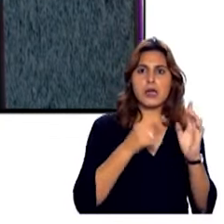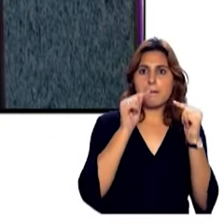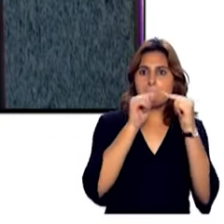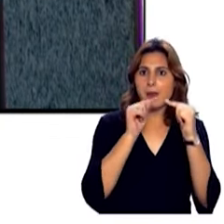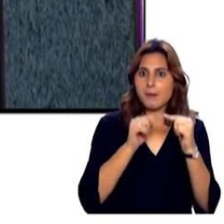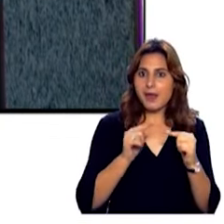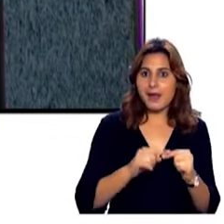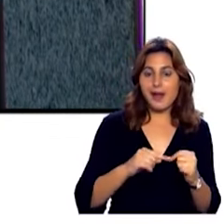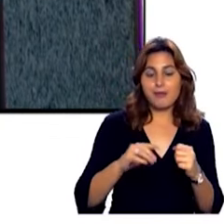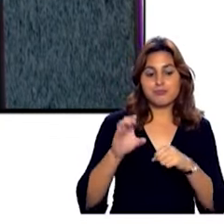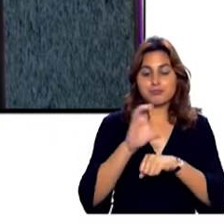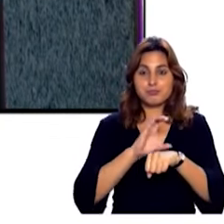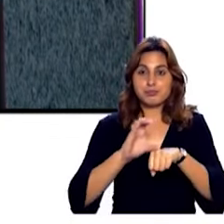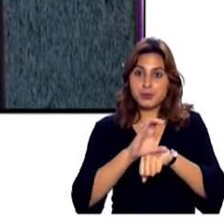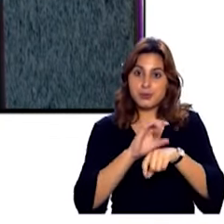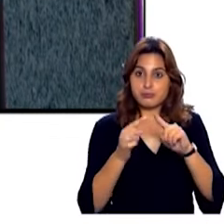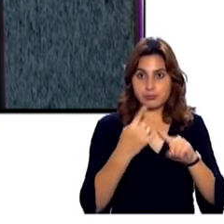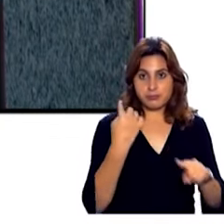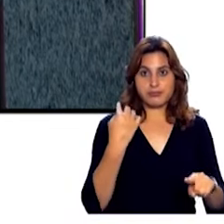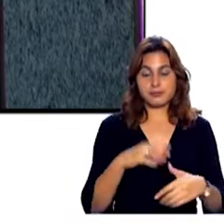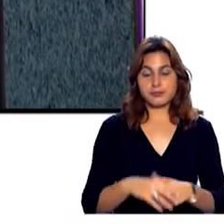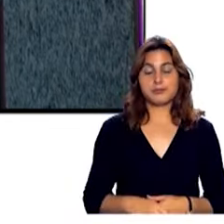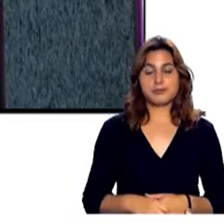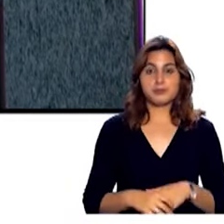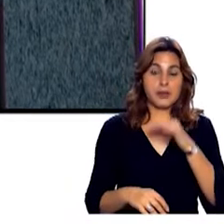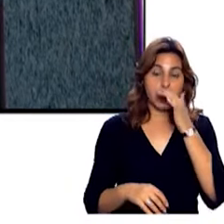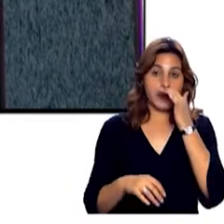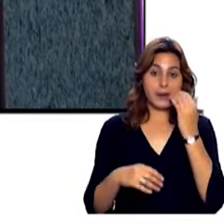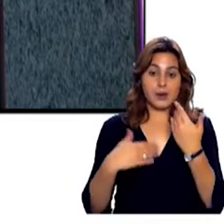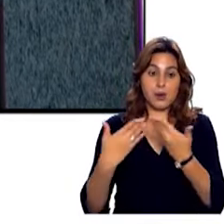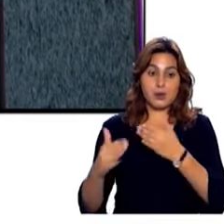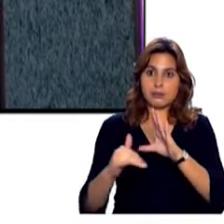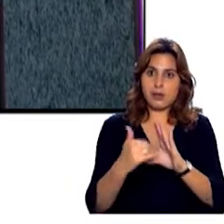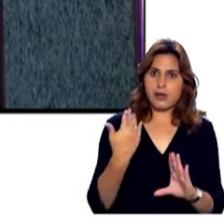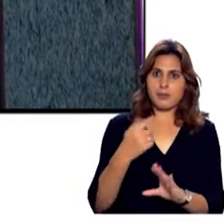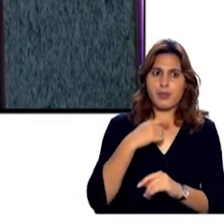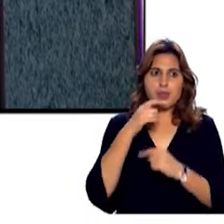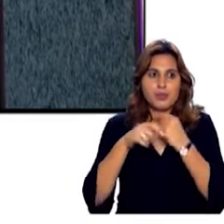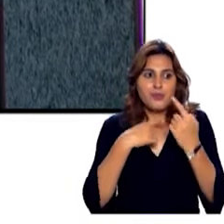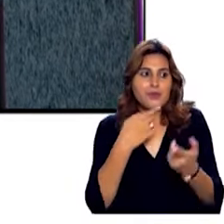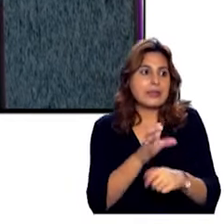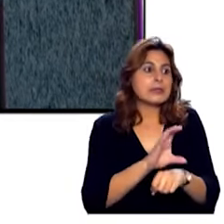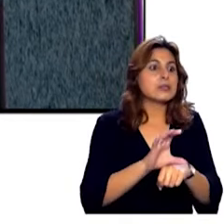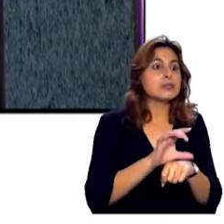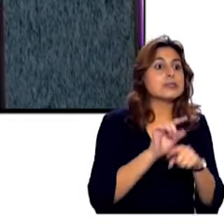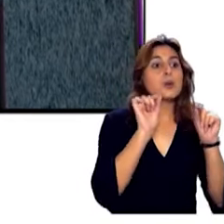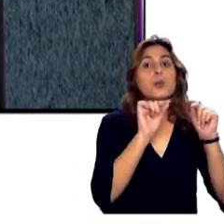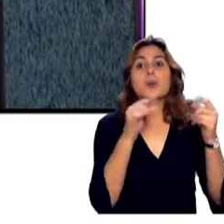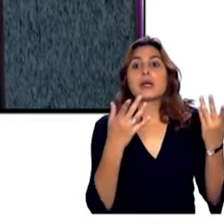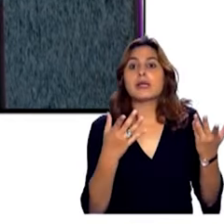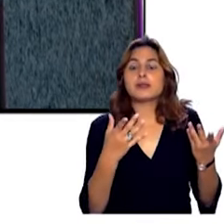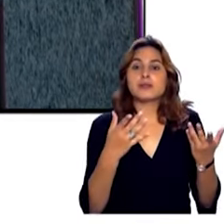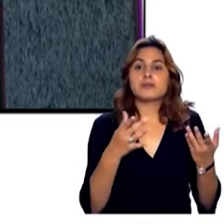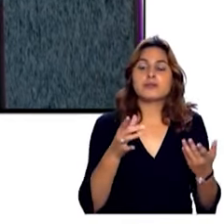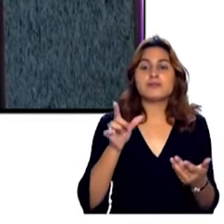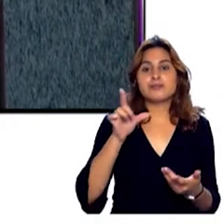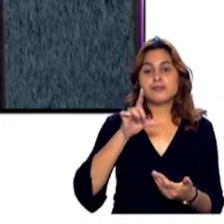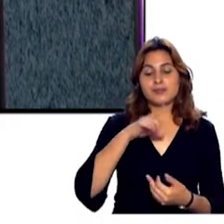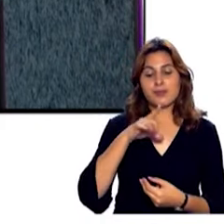inconstitucional Então não vamos mais receber dúvidas constitucionais que dizem respeito